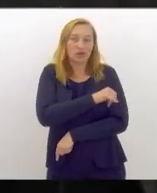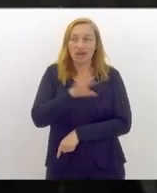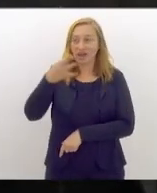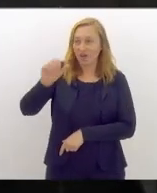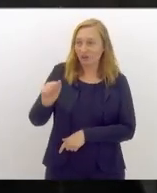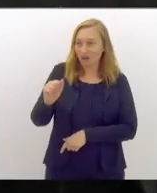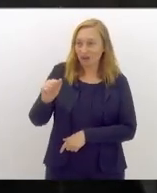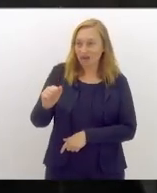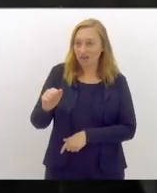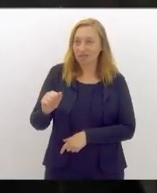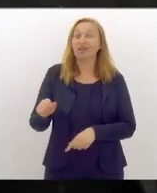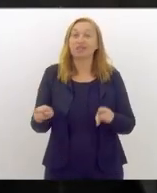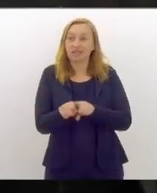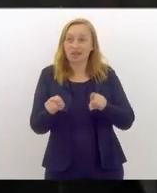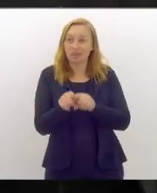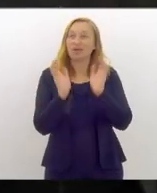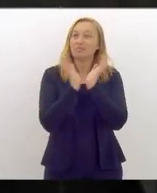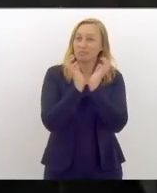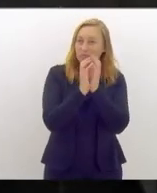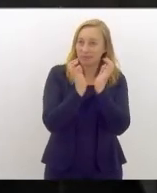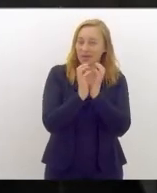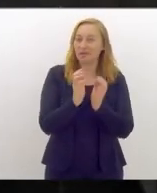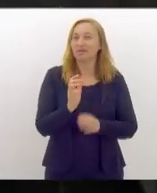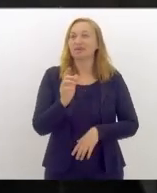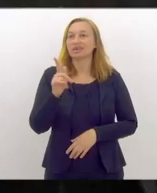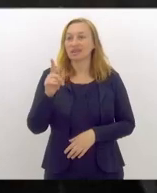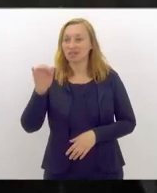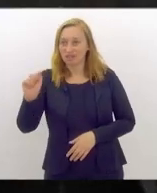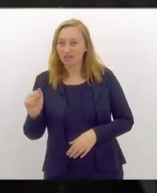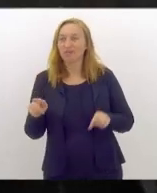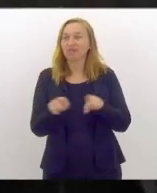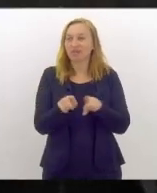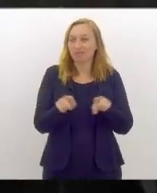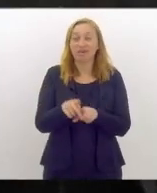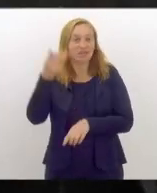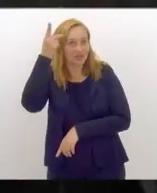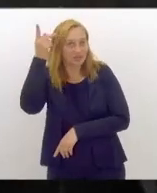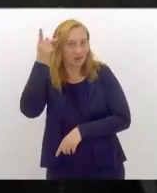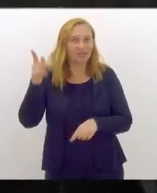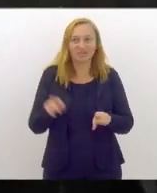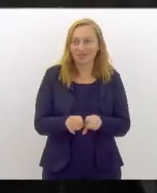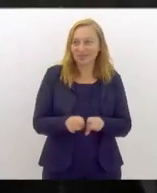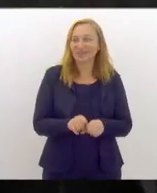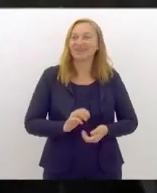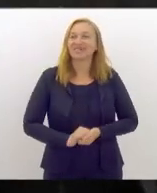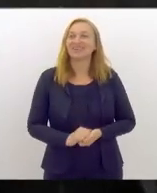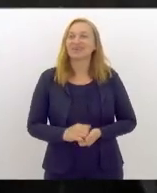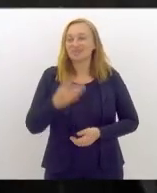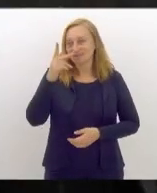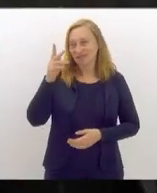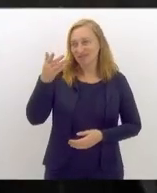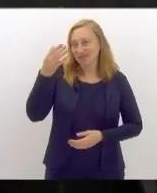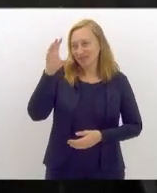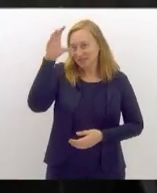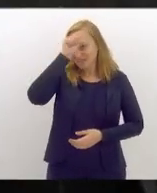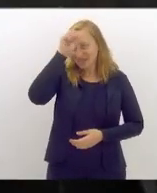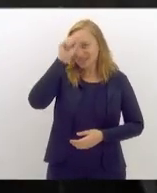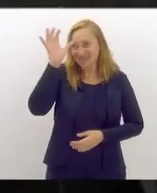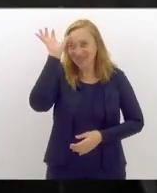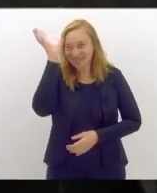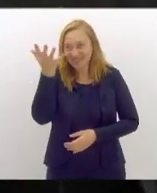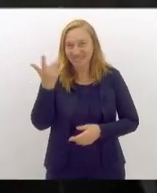sendo também Pernambucano da Gema e Paulista da Gema então Obrigado aí por resolver esse problema no meu RG